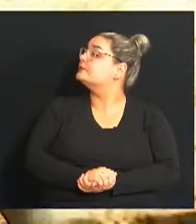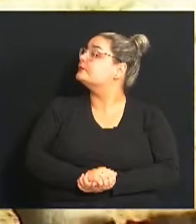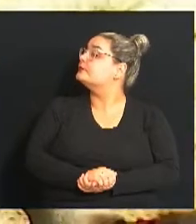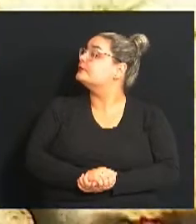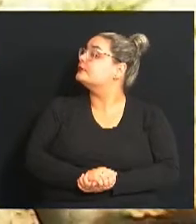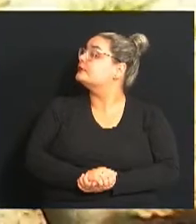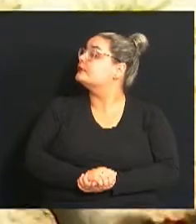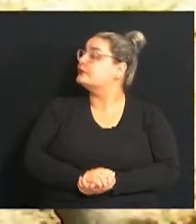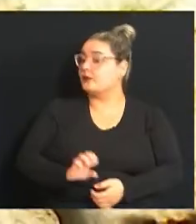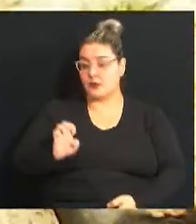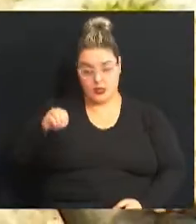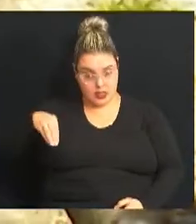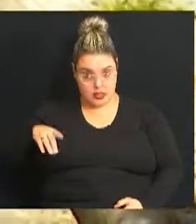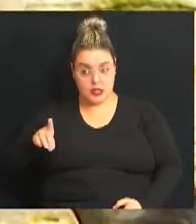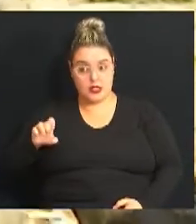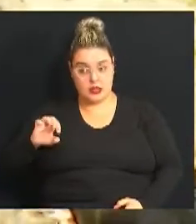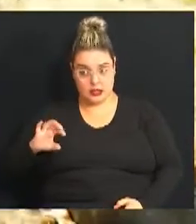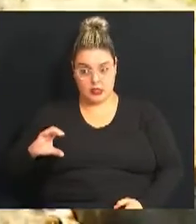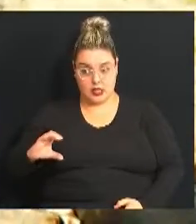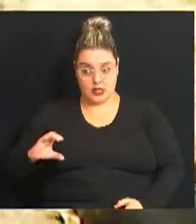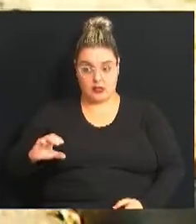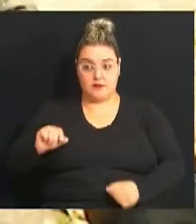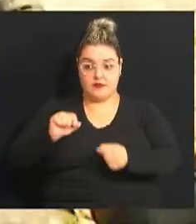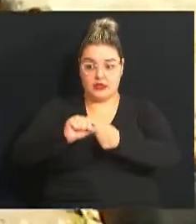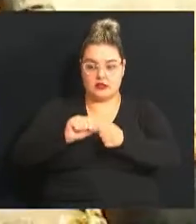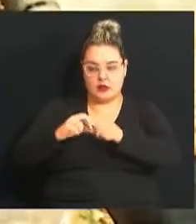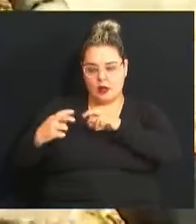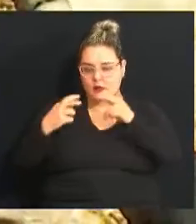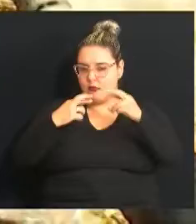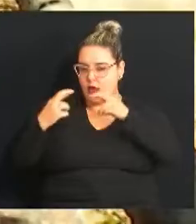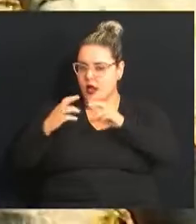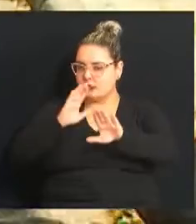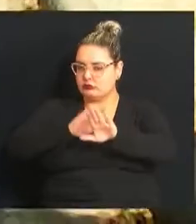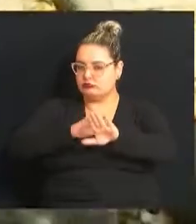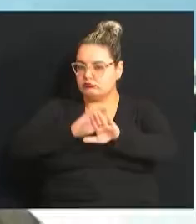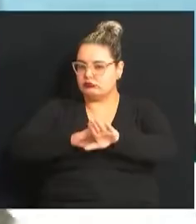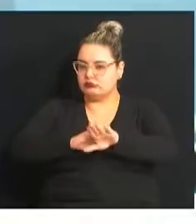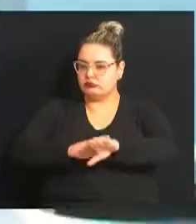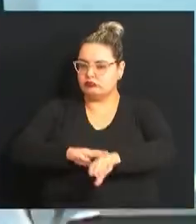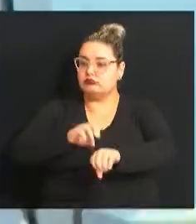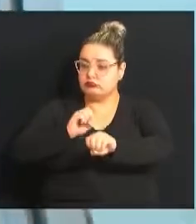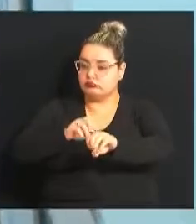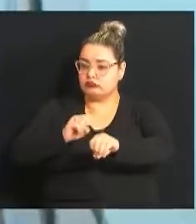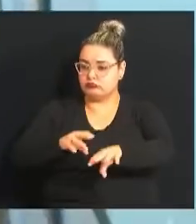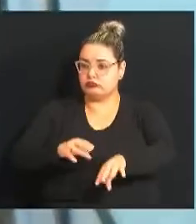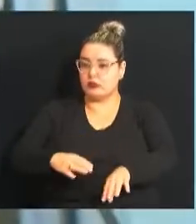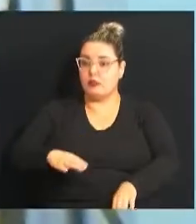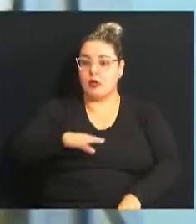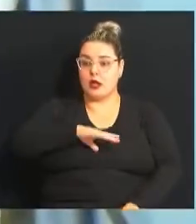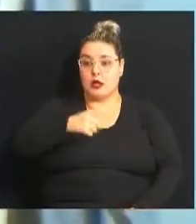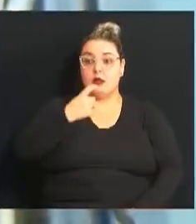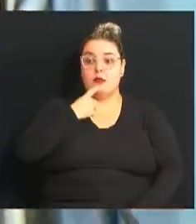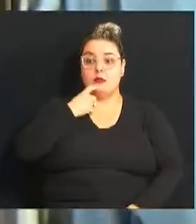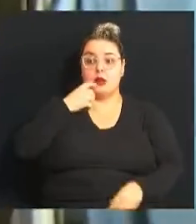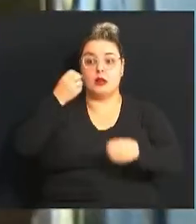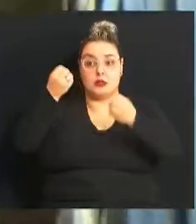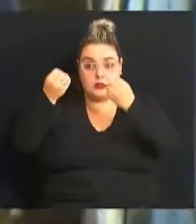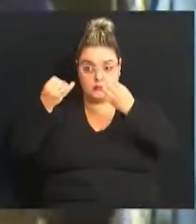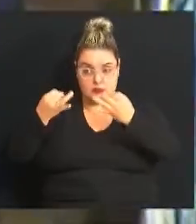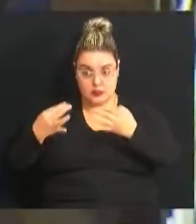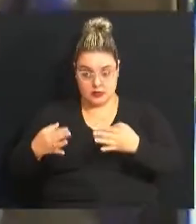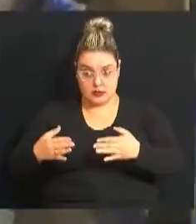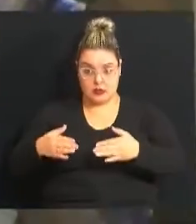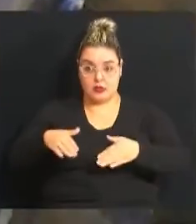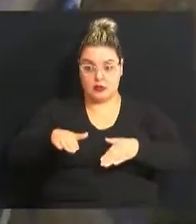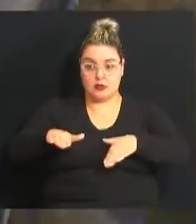A INDEC está realizando uma ação de fiscalização educativa em Campinas para orientar motoristas sobre a Zona